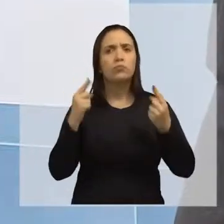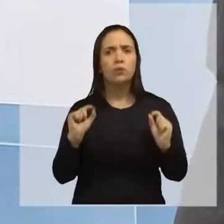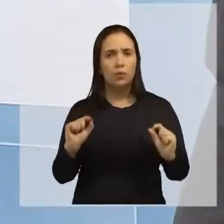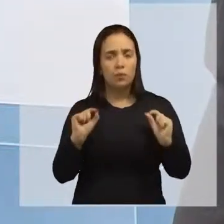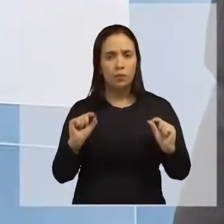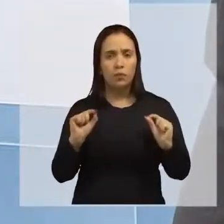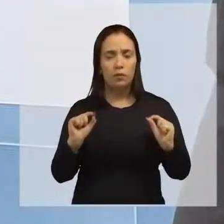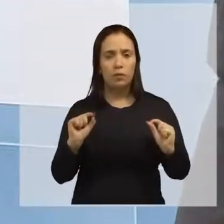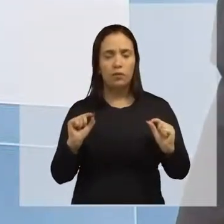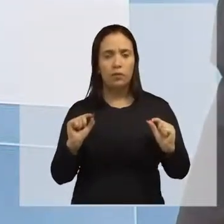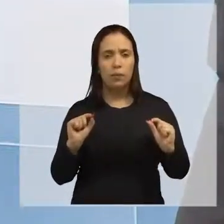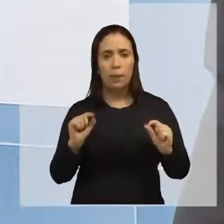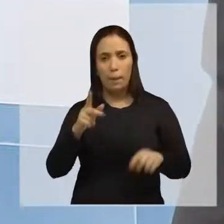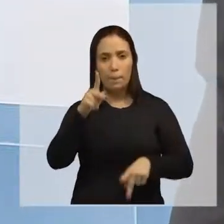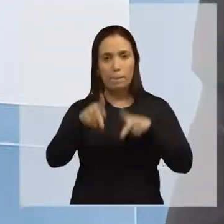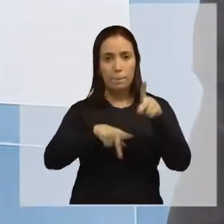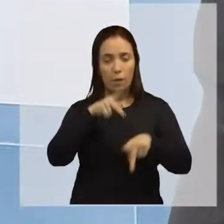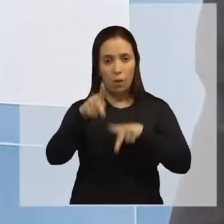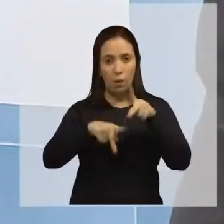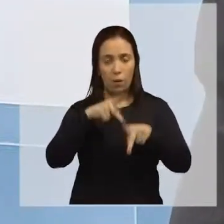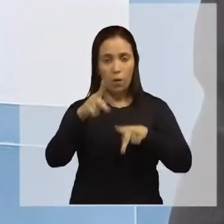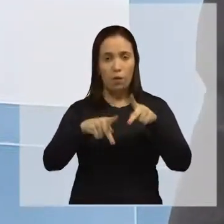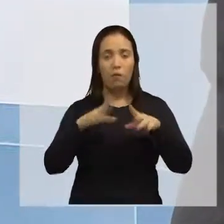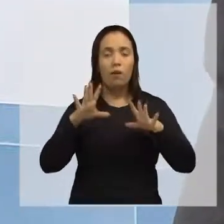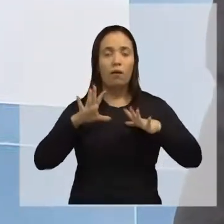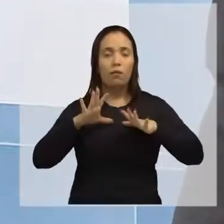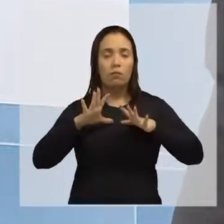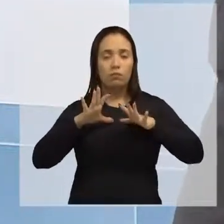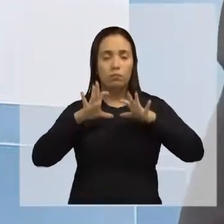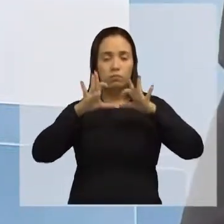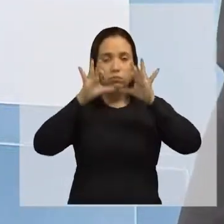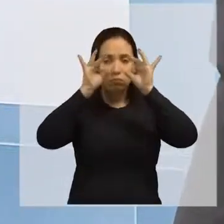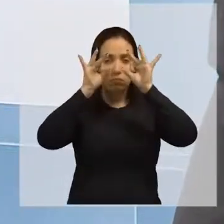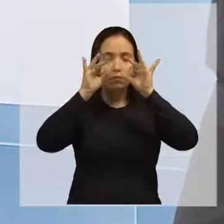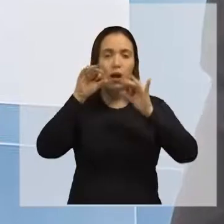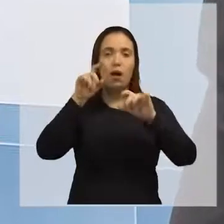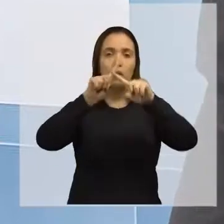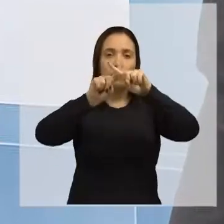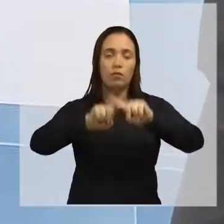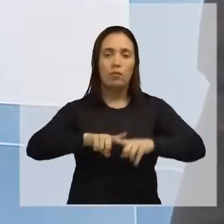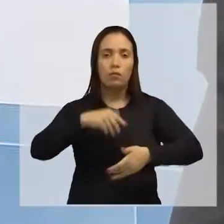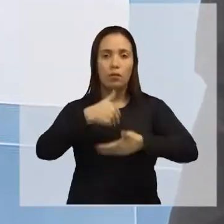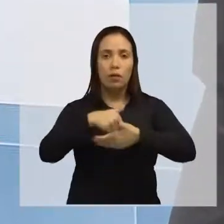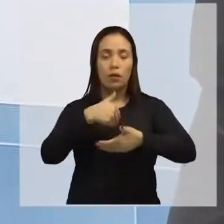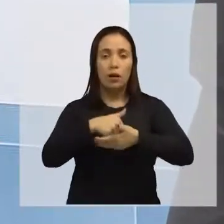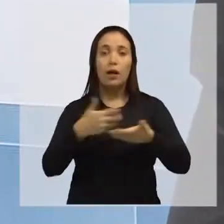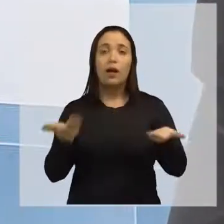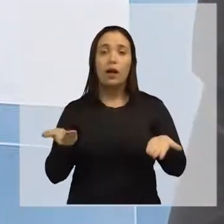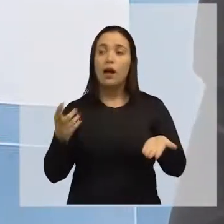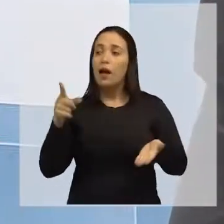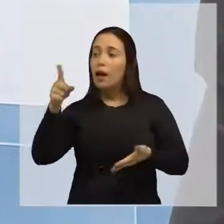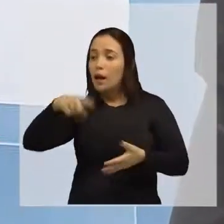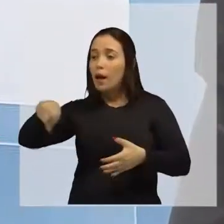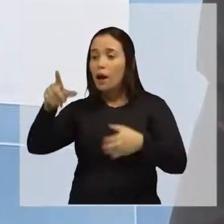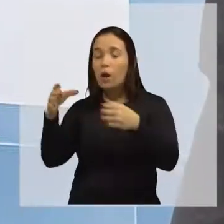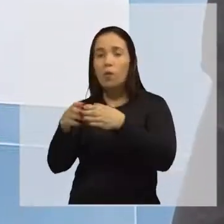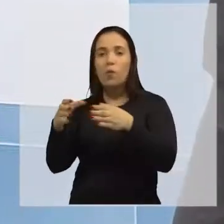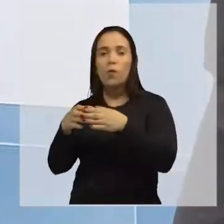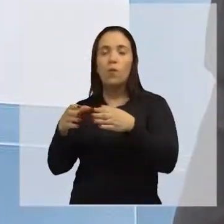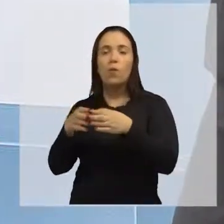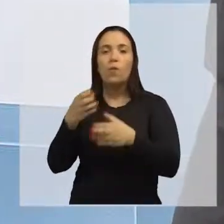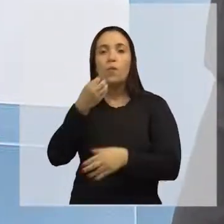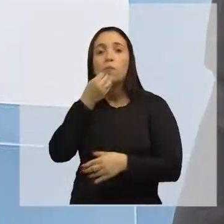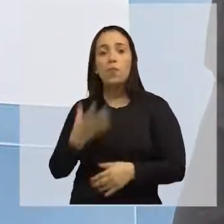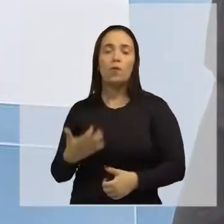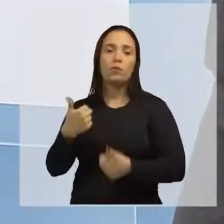destino, quando o povo brasileiro perdeu o interesse por Copa do Mundo, é justamente quando a gente está mais bem representado. Aí você vê como é